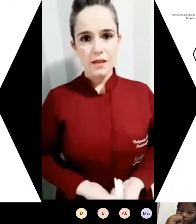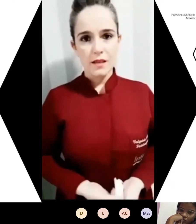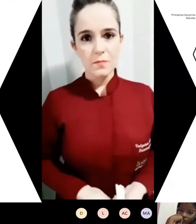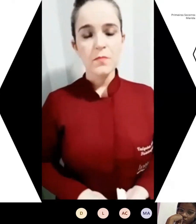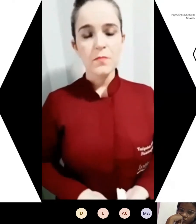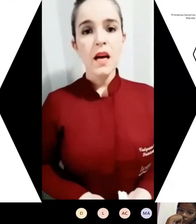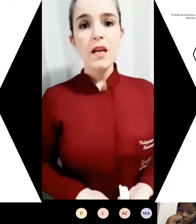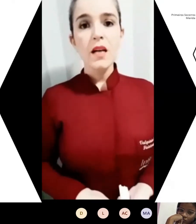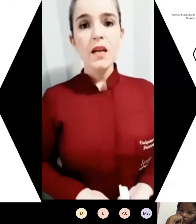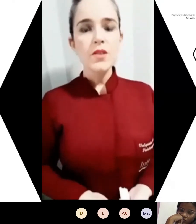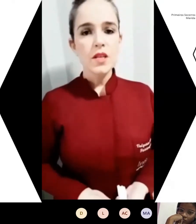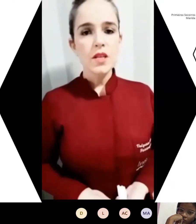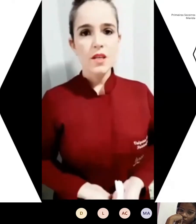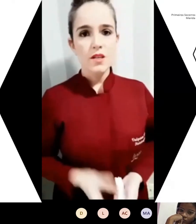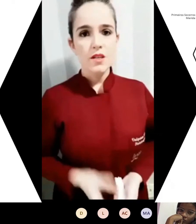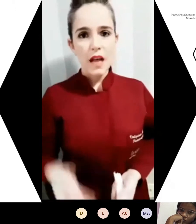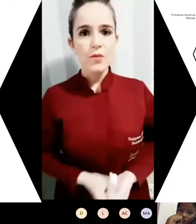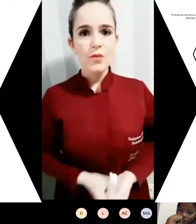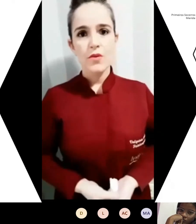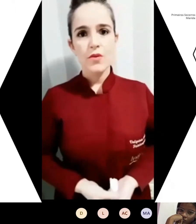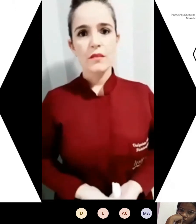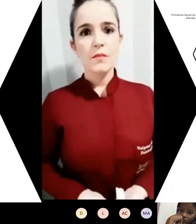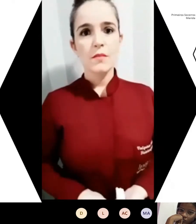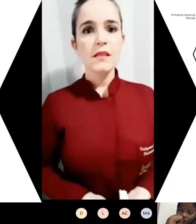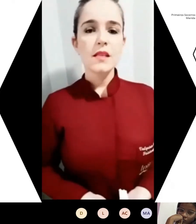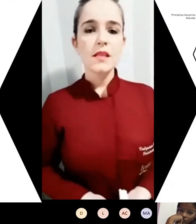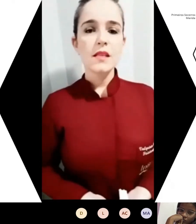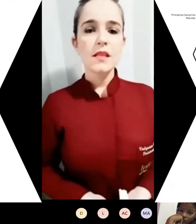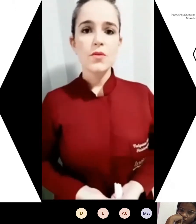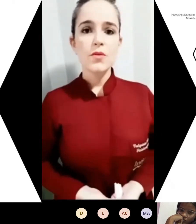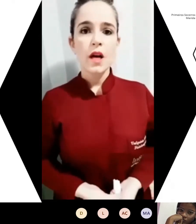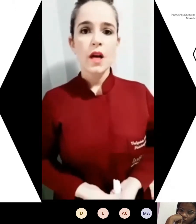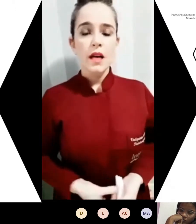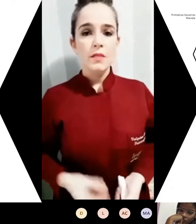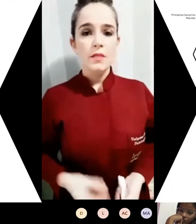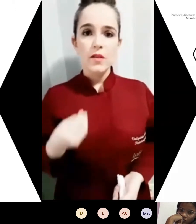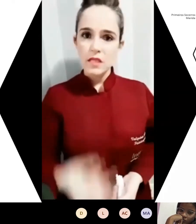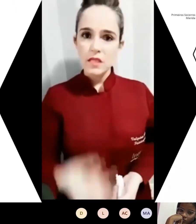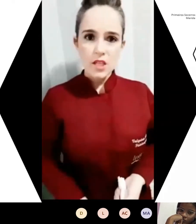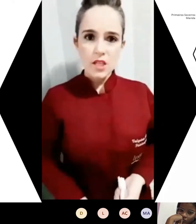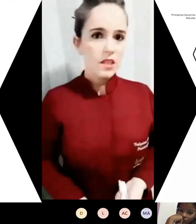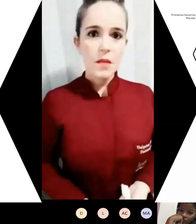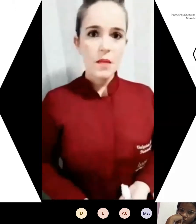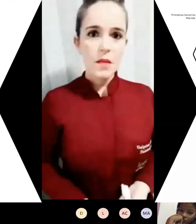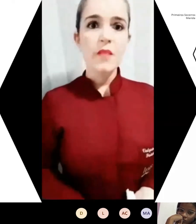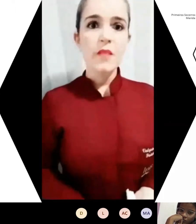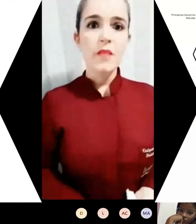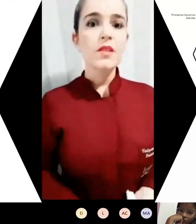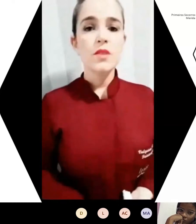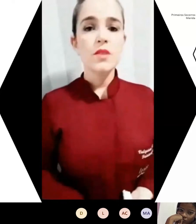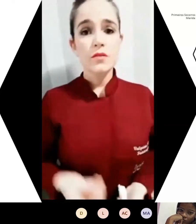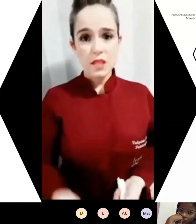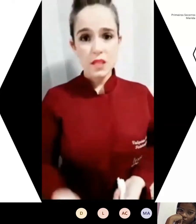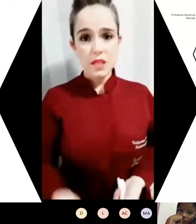das máscaras. Antes de falar sobre o uso correto das máscaras, eu espero que vocês que